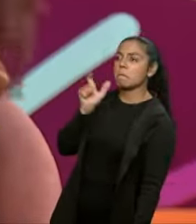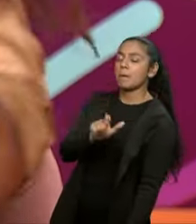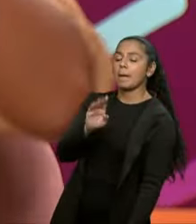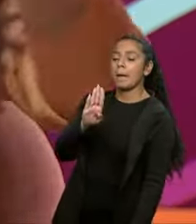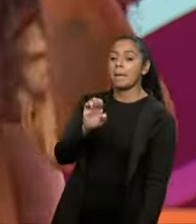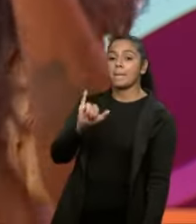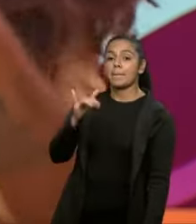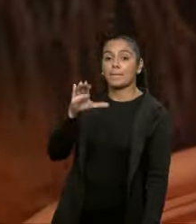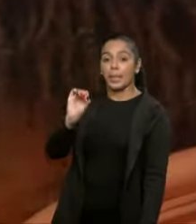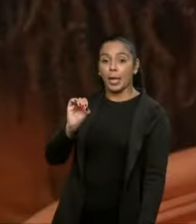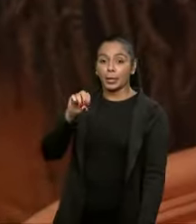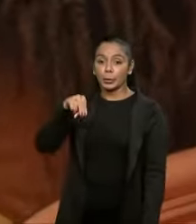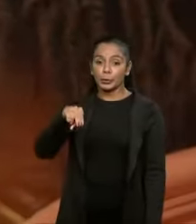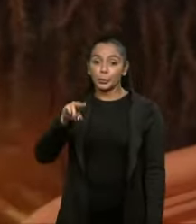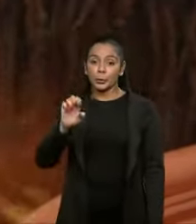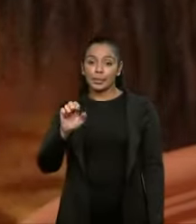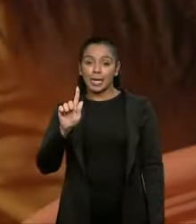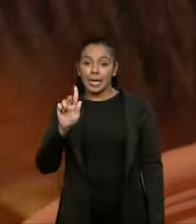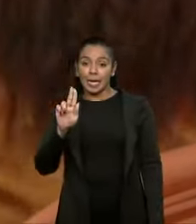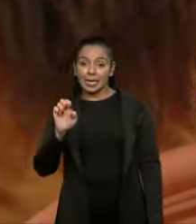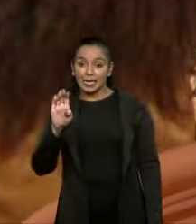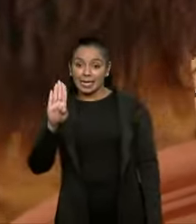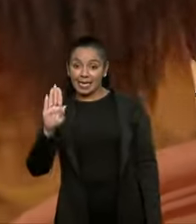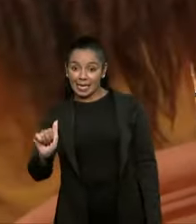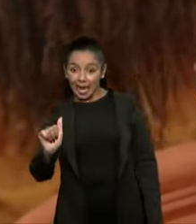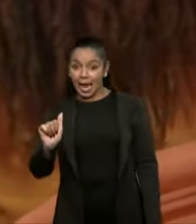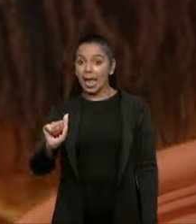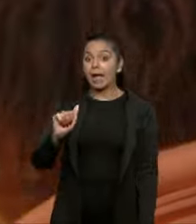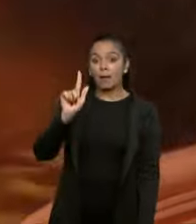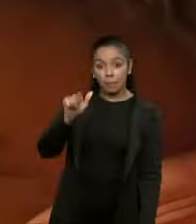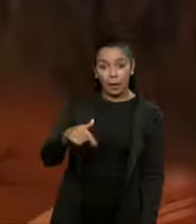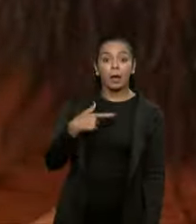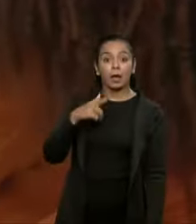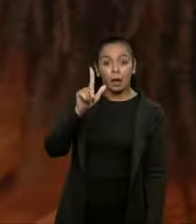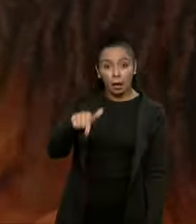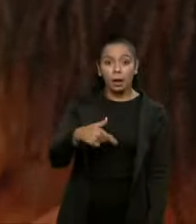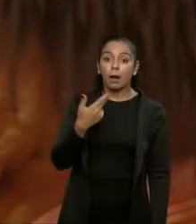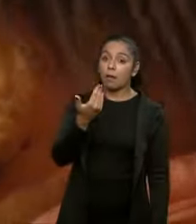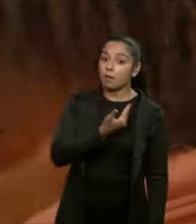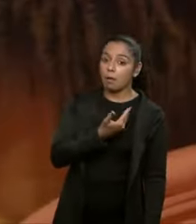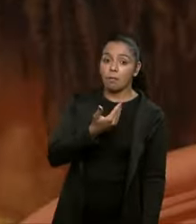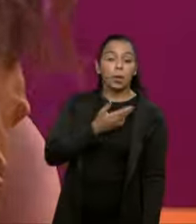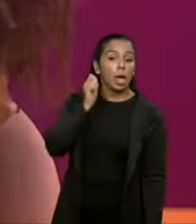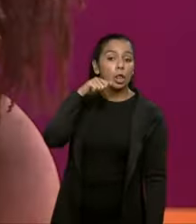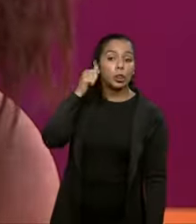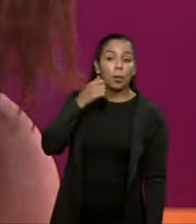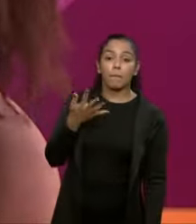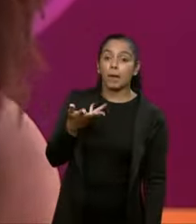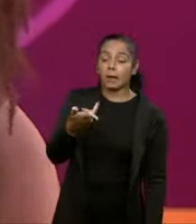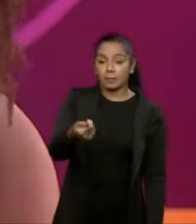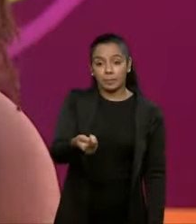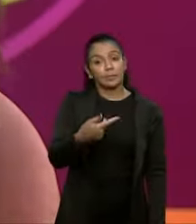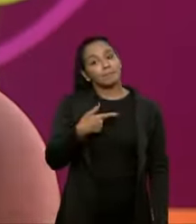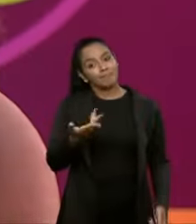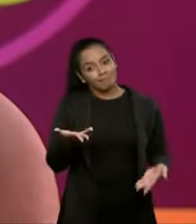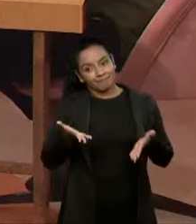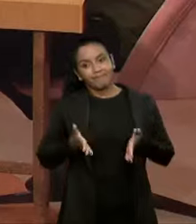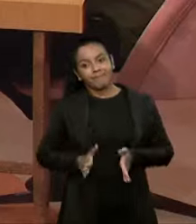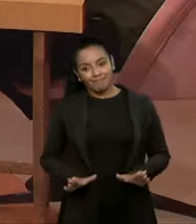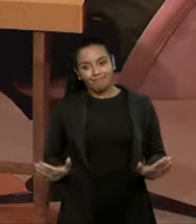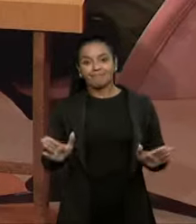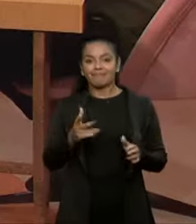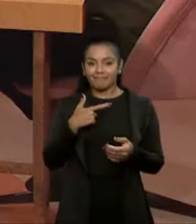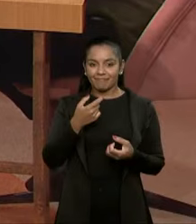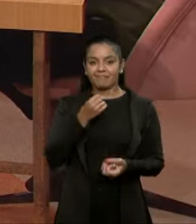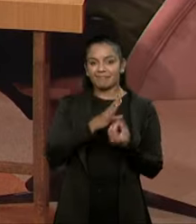negueba, neguinho. Negueba, negueba existe. Não é? Até no meu hoje. Amigo querido, exato, ator maravilhoso. É isso. Mas deve ter nascido de um... De, também